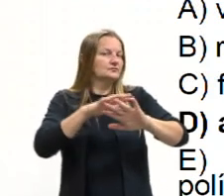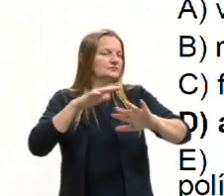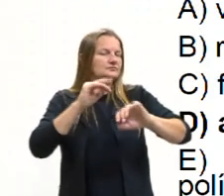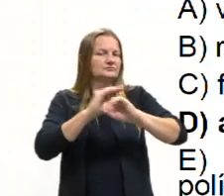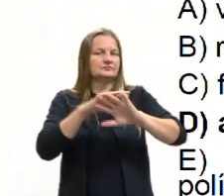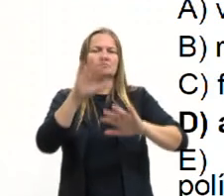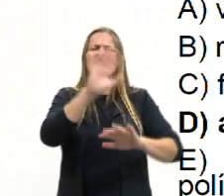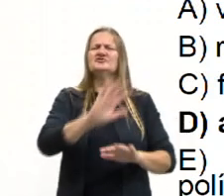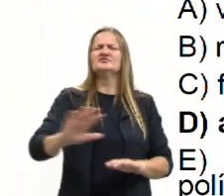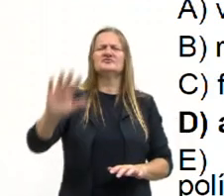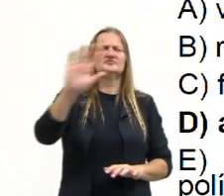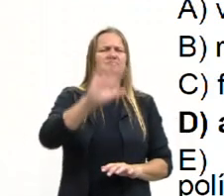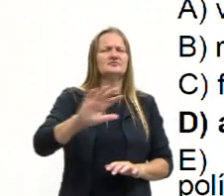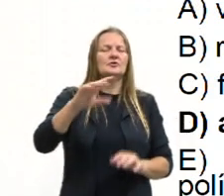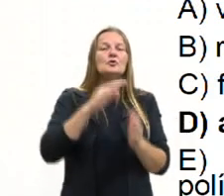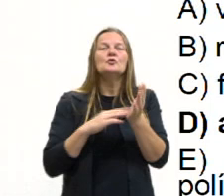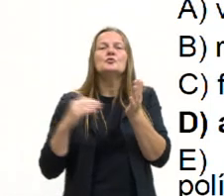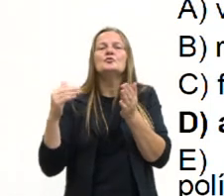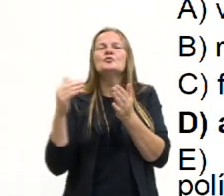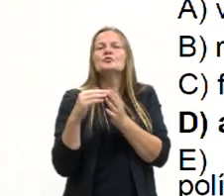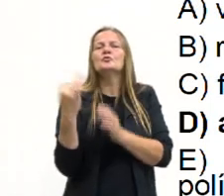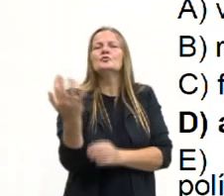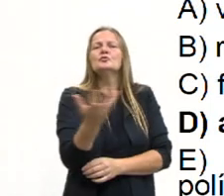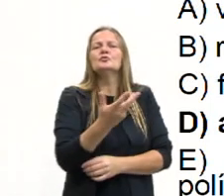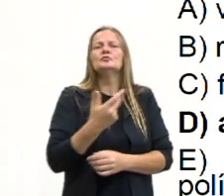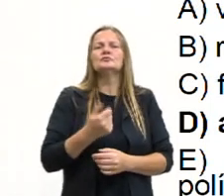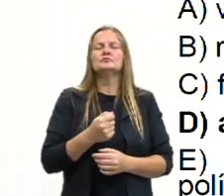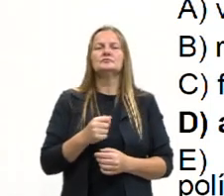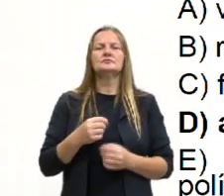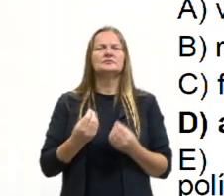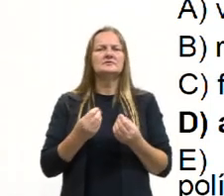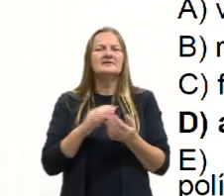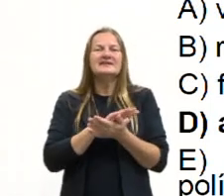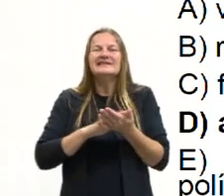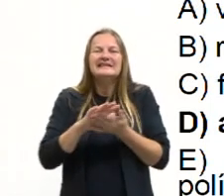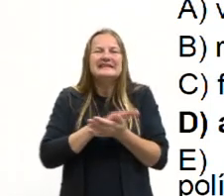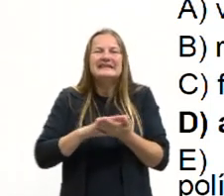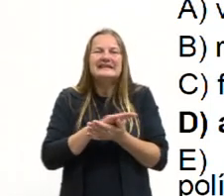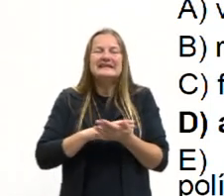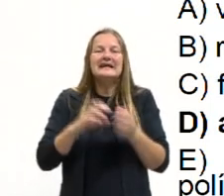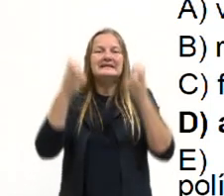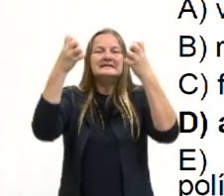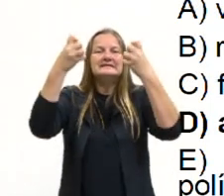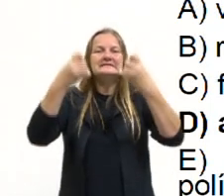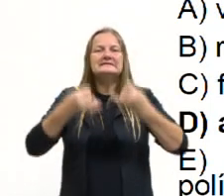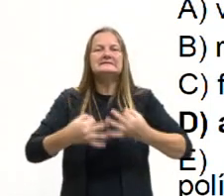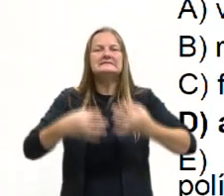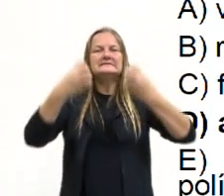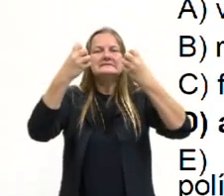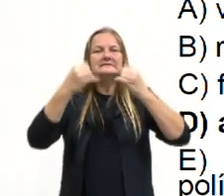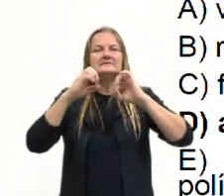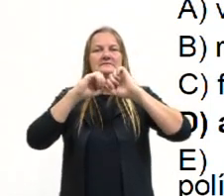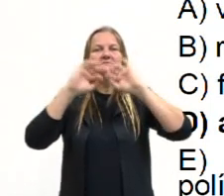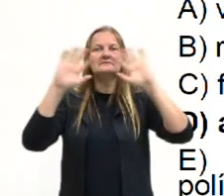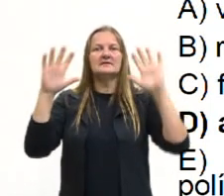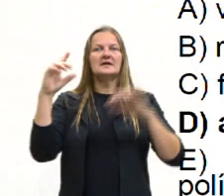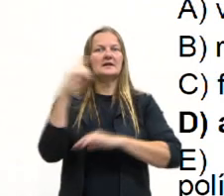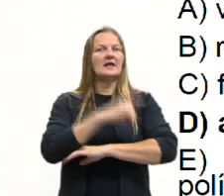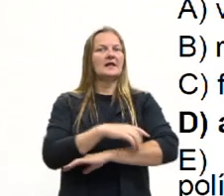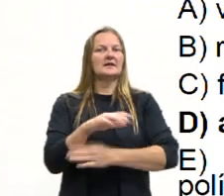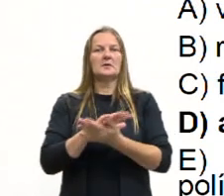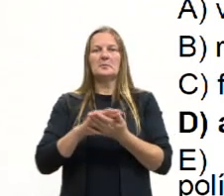generalidades em que todas as questões são levantadas sem que nenhuma seja expressa expressamente tratada